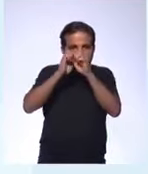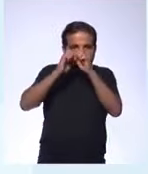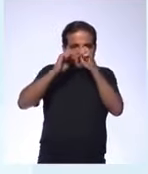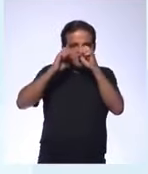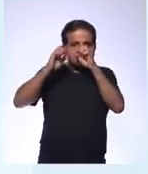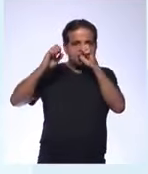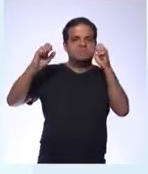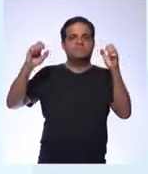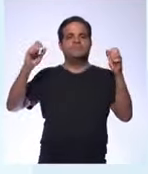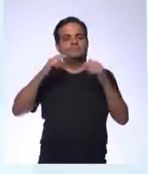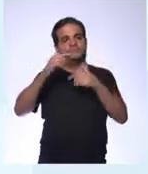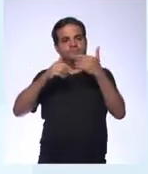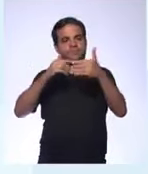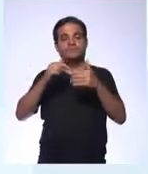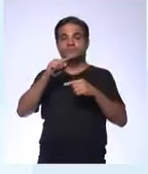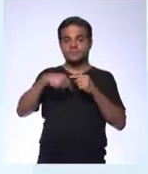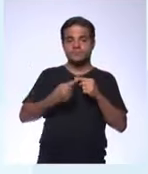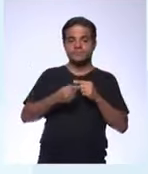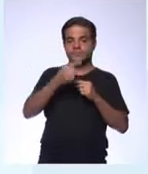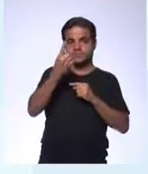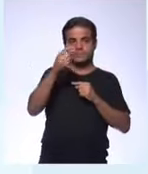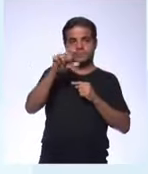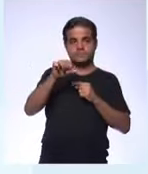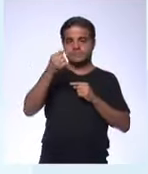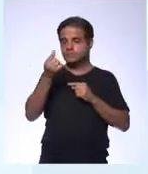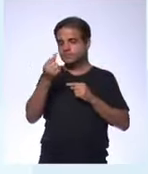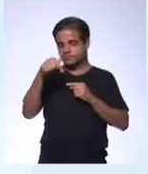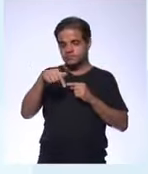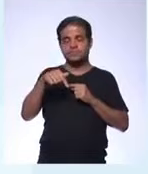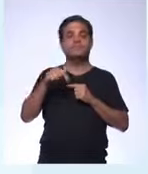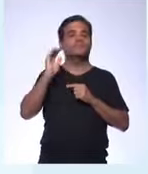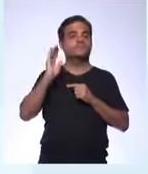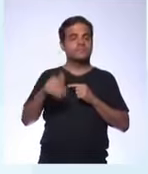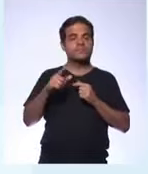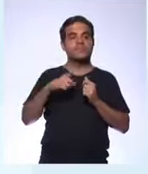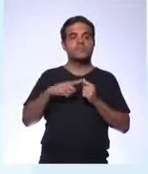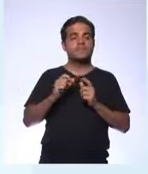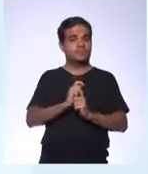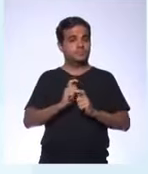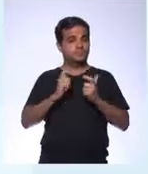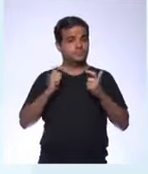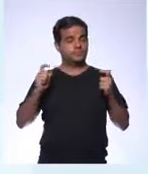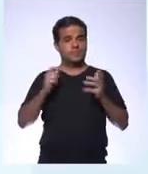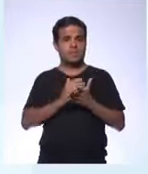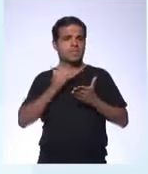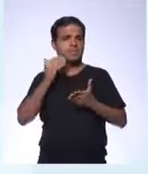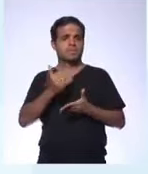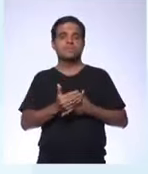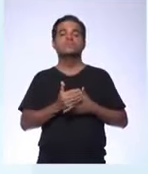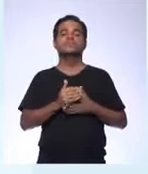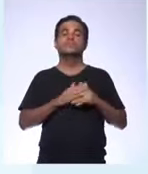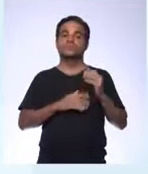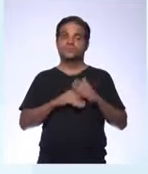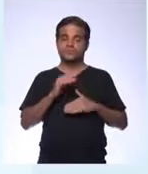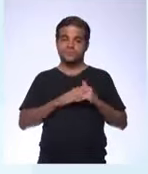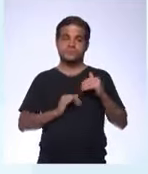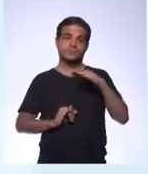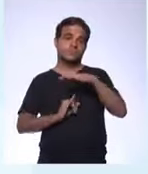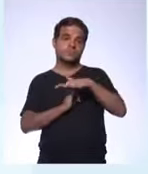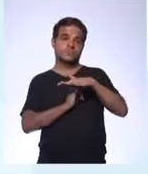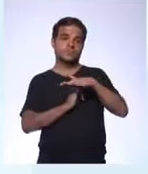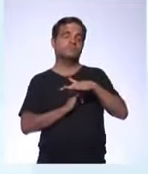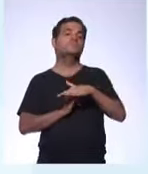estruturando, mas a partir de 67 já tem uma estrutura um pouco maior, até com os atos